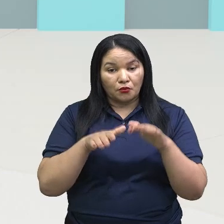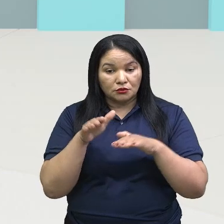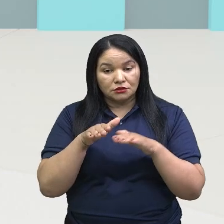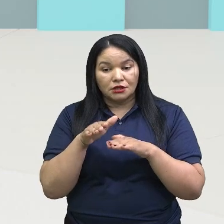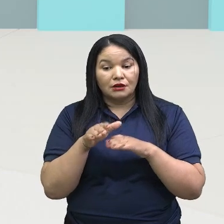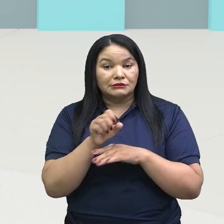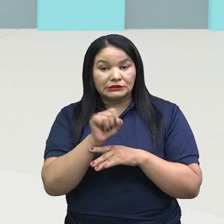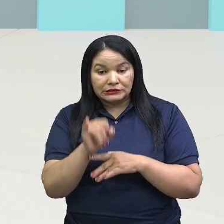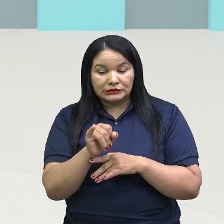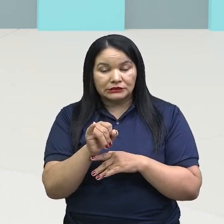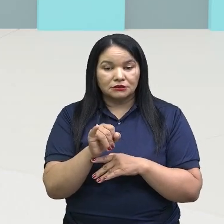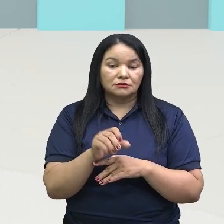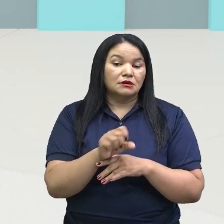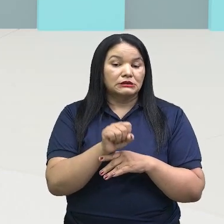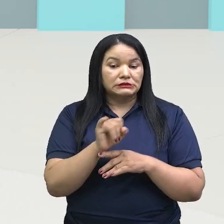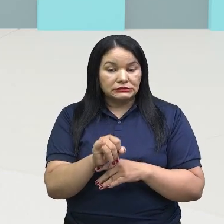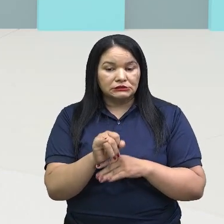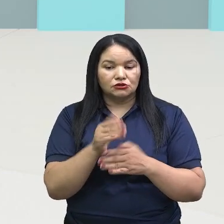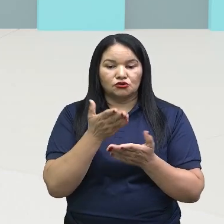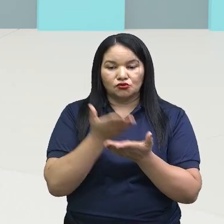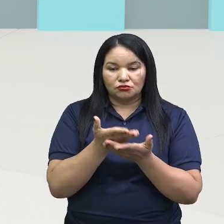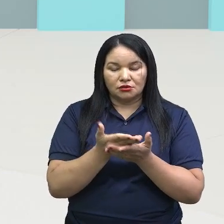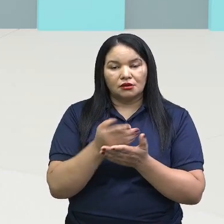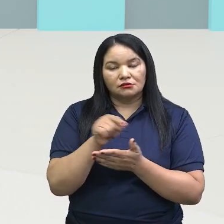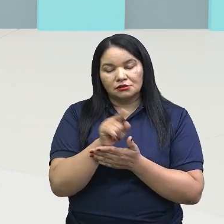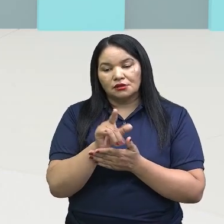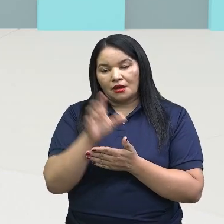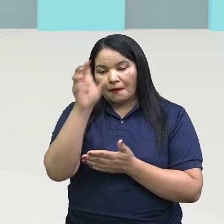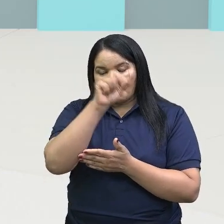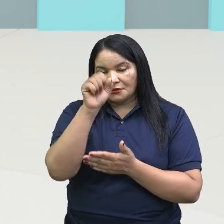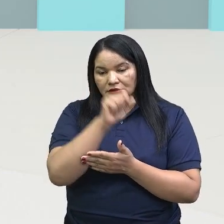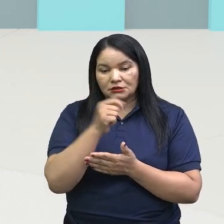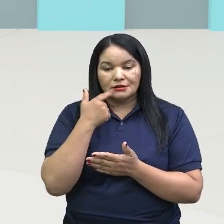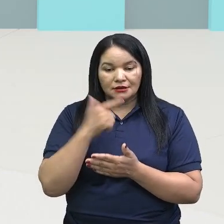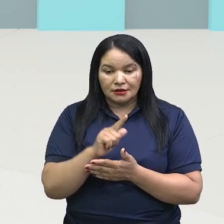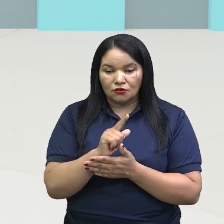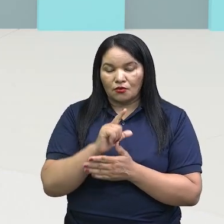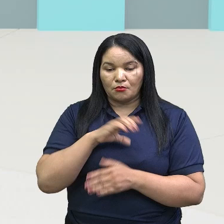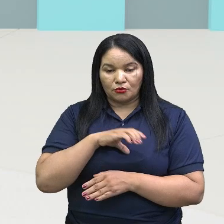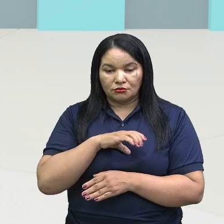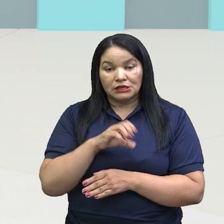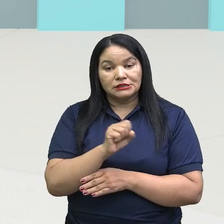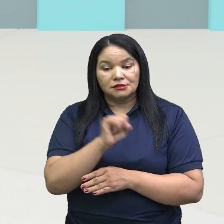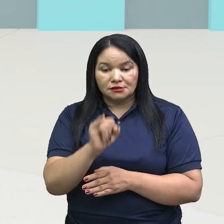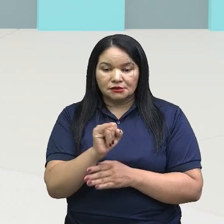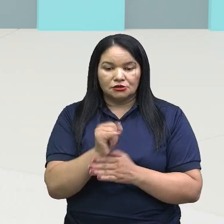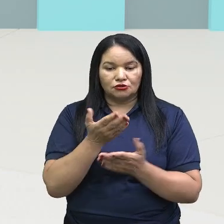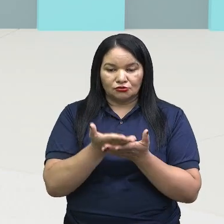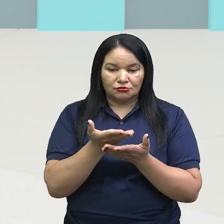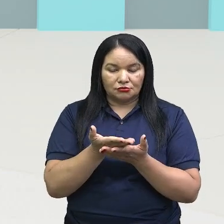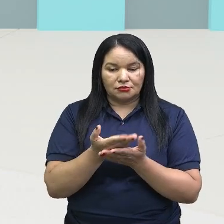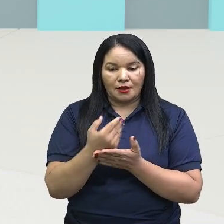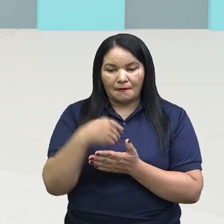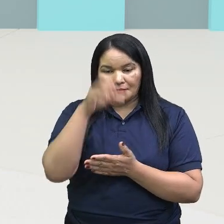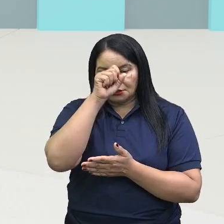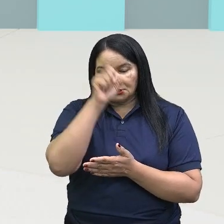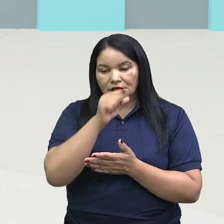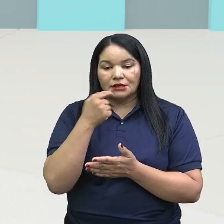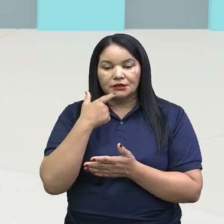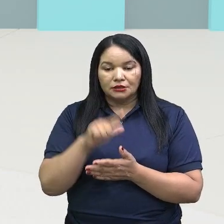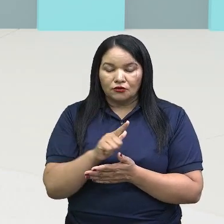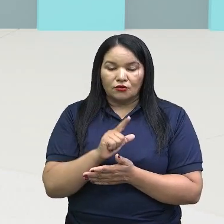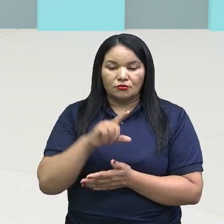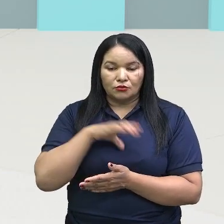Se estudar, aprenderá língua portuguesa. Se estudar, aprenderá língua portuguesa. Observe que o